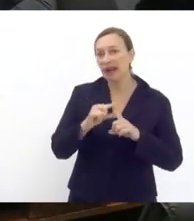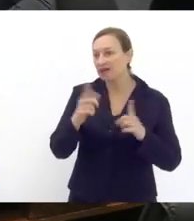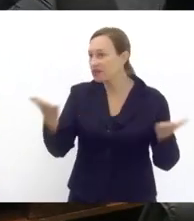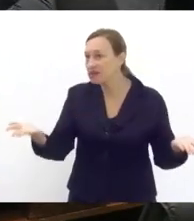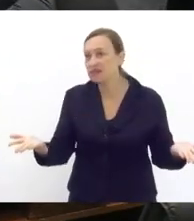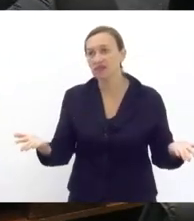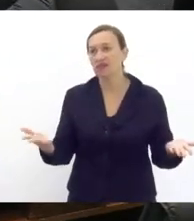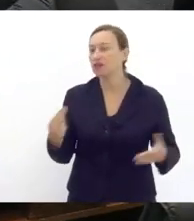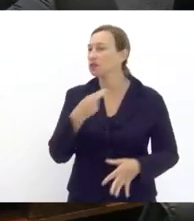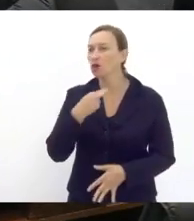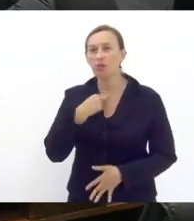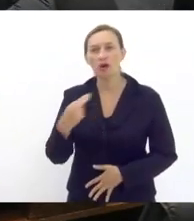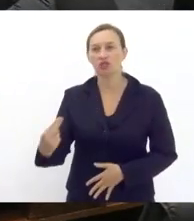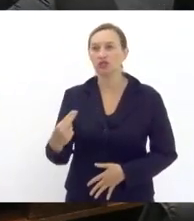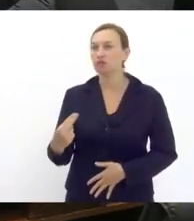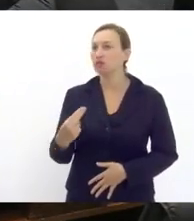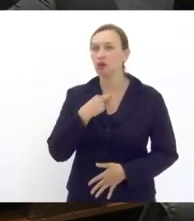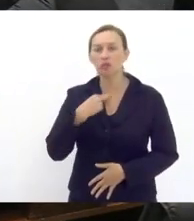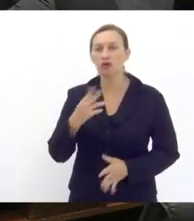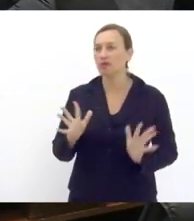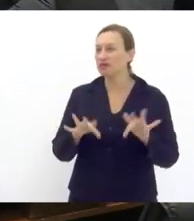atitude.